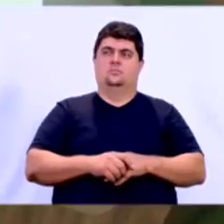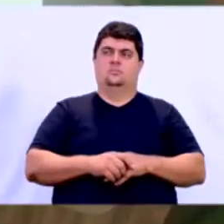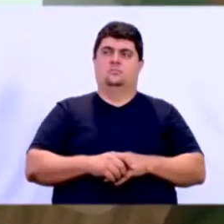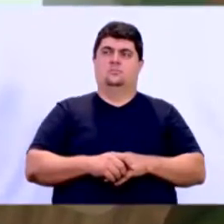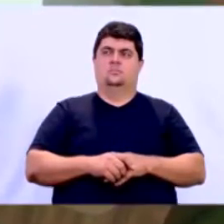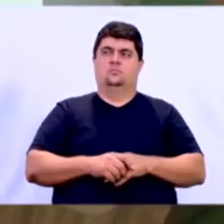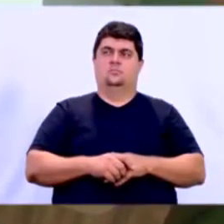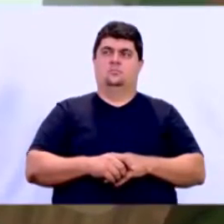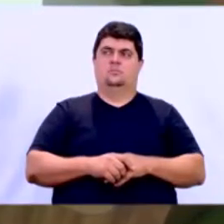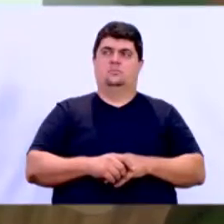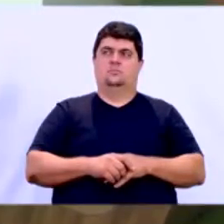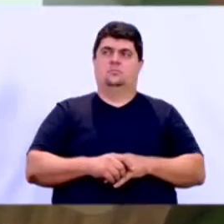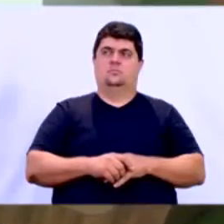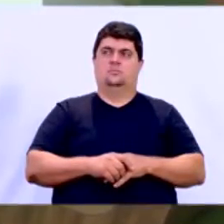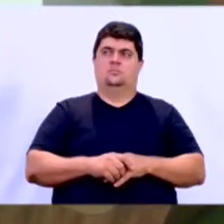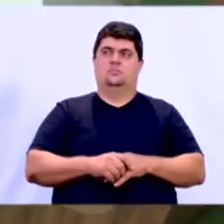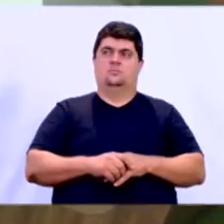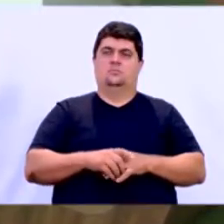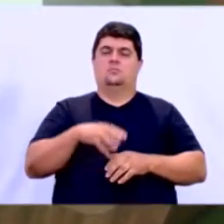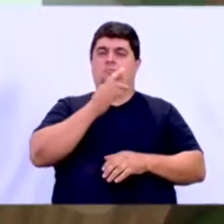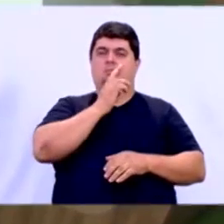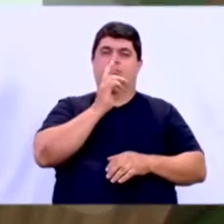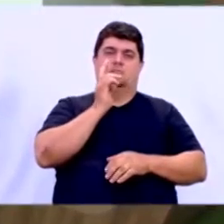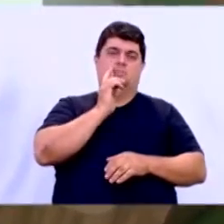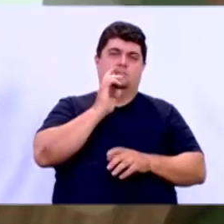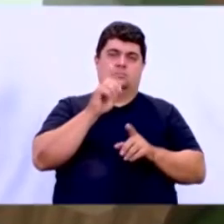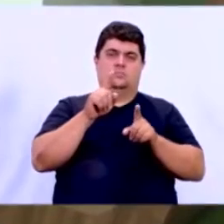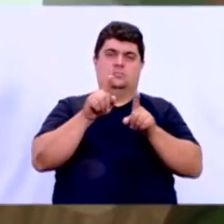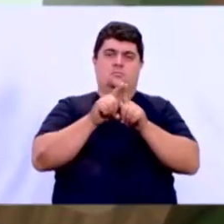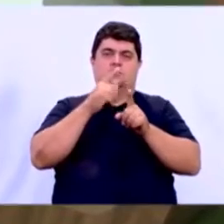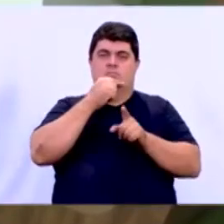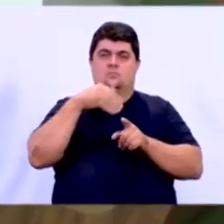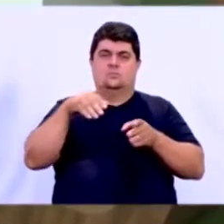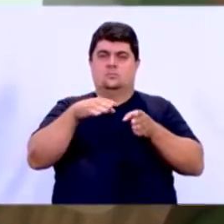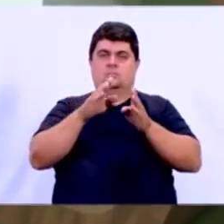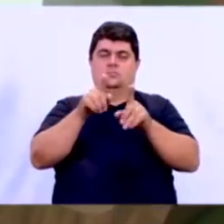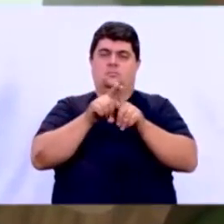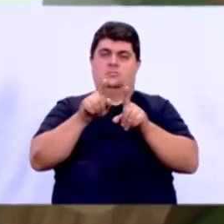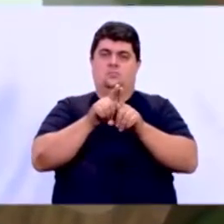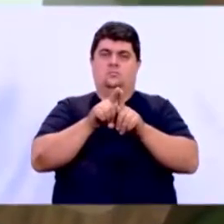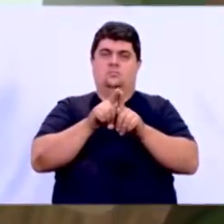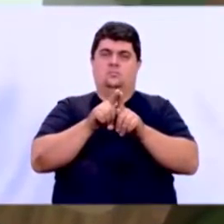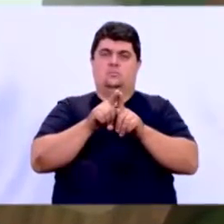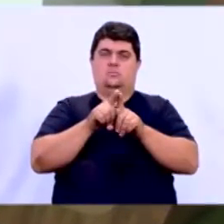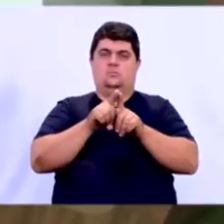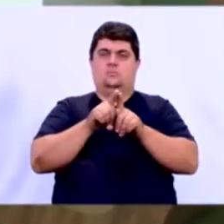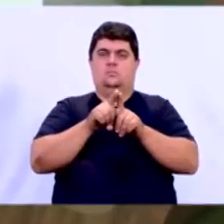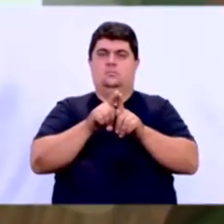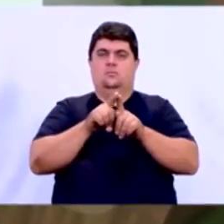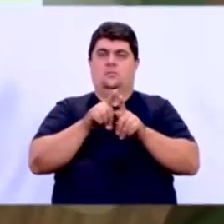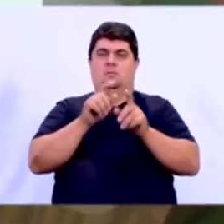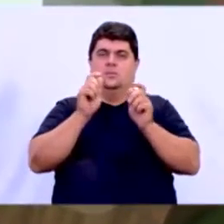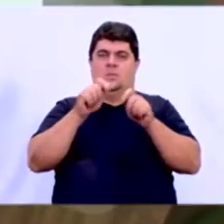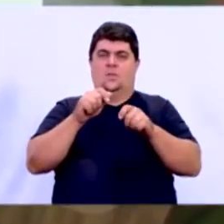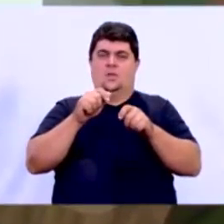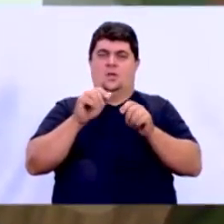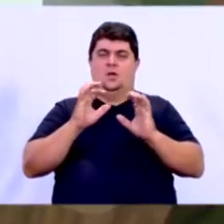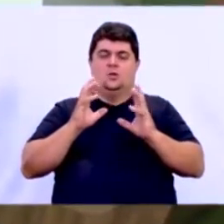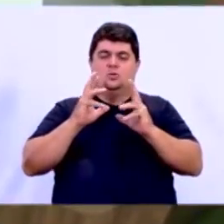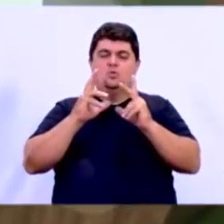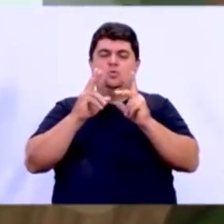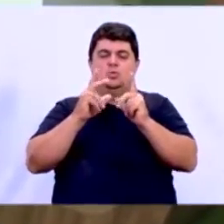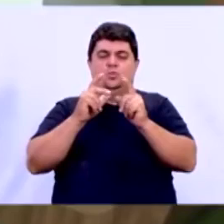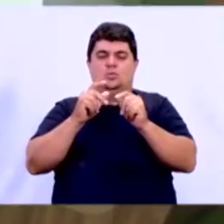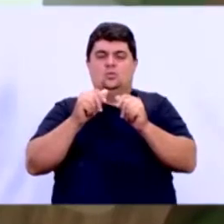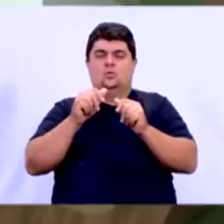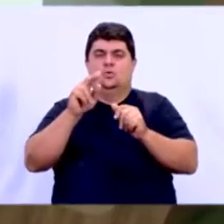O pessoal que colocou aqui então o negócio do restaurante flutuante, eles responderam o seguinte, que seria propiciar em um único cardápio